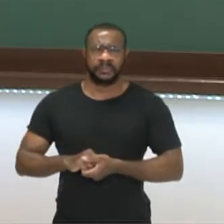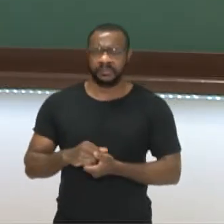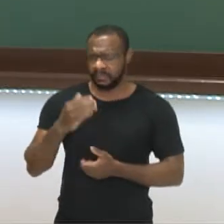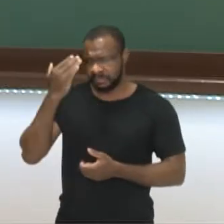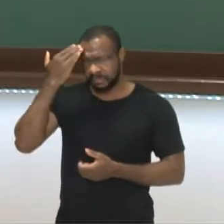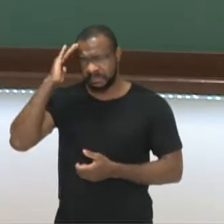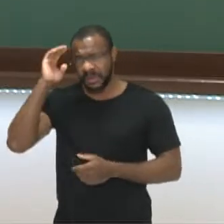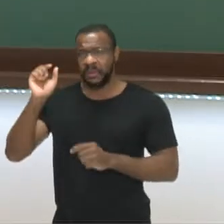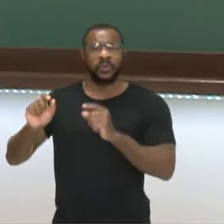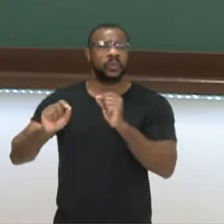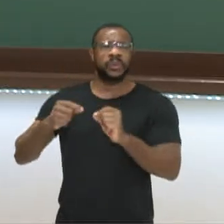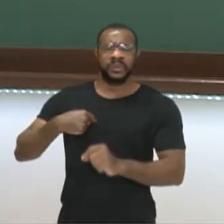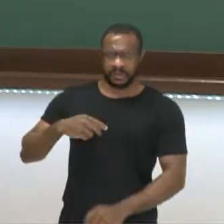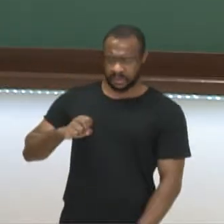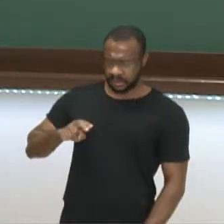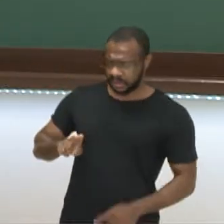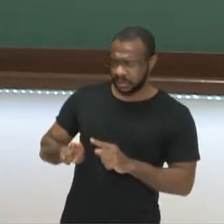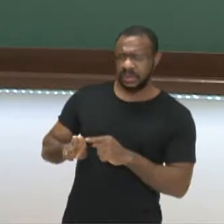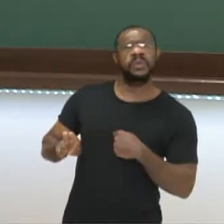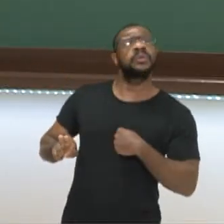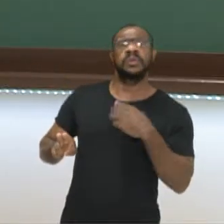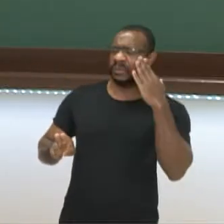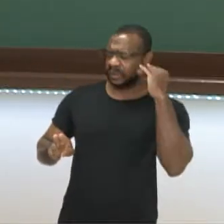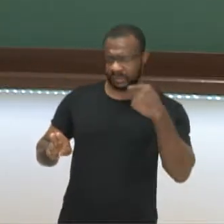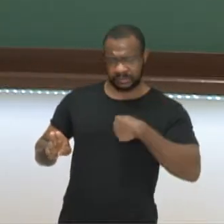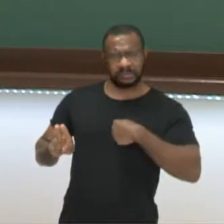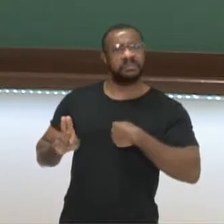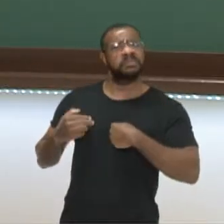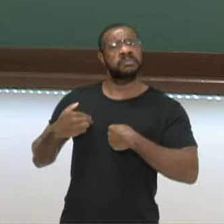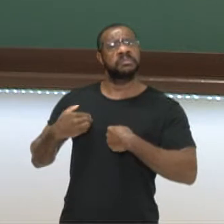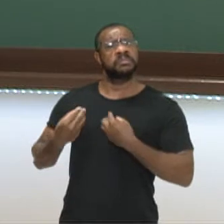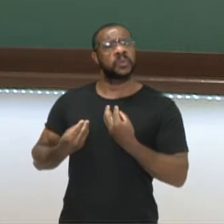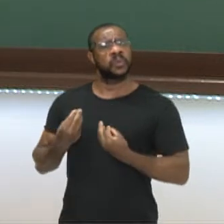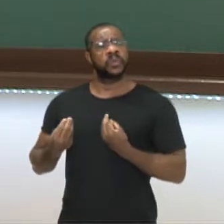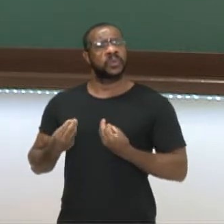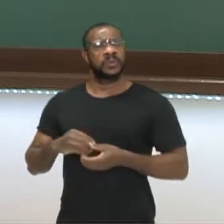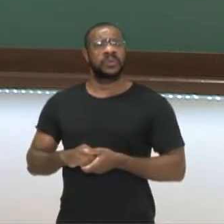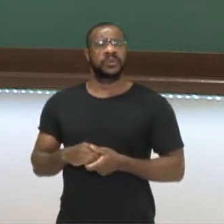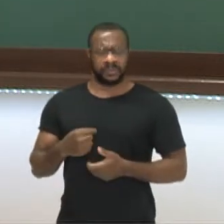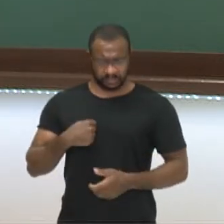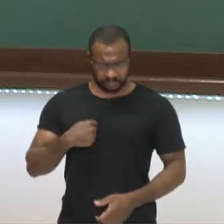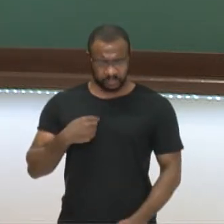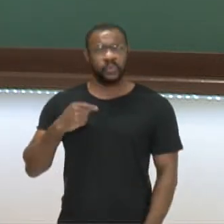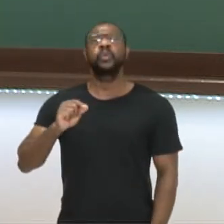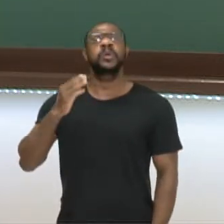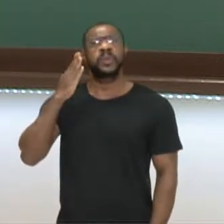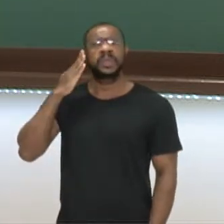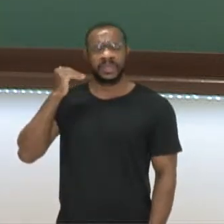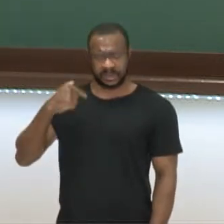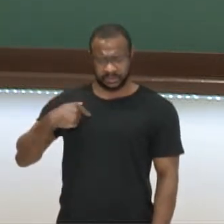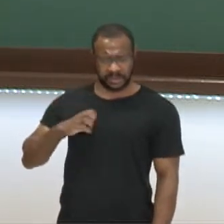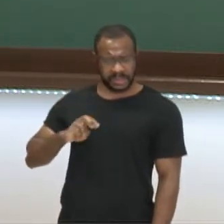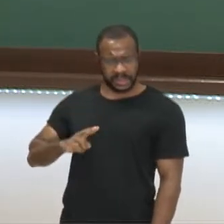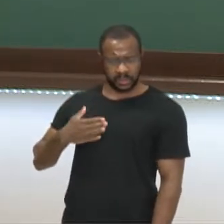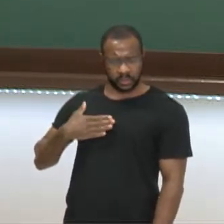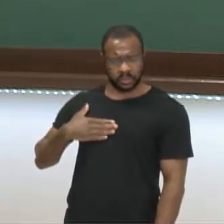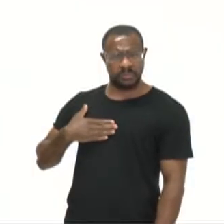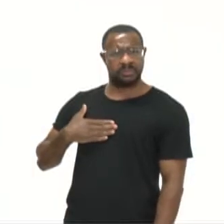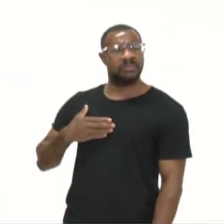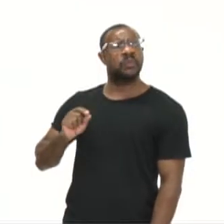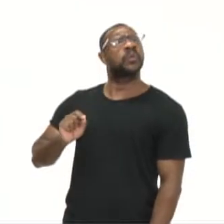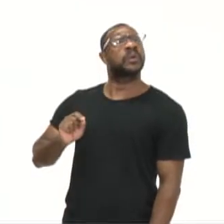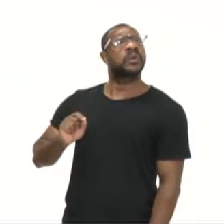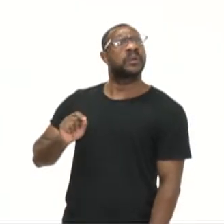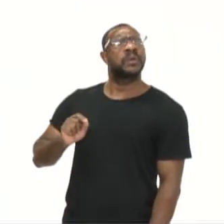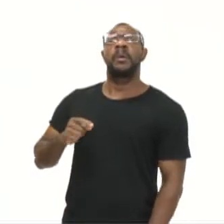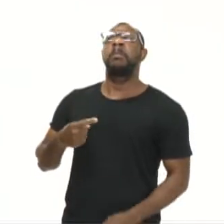compreender o que eu sei de mim. O que eu sei sobre eu mesmo. Ainda, por